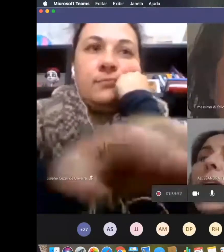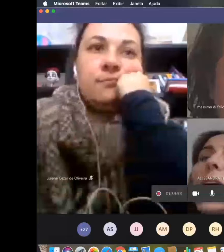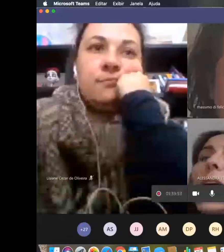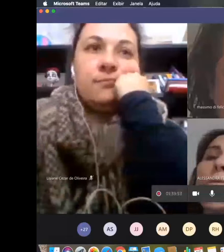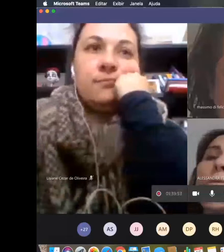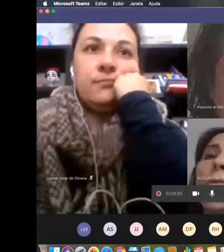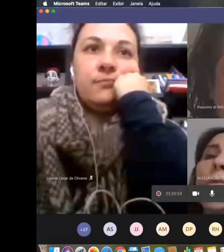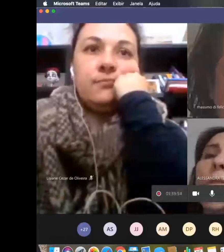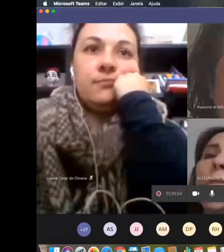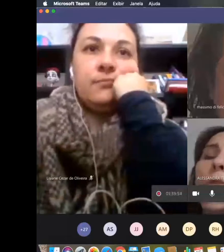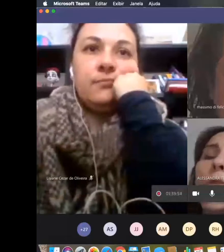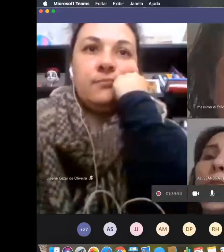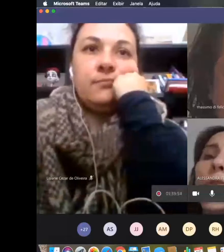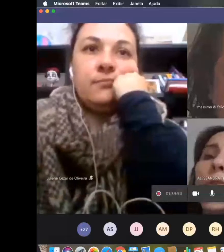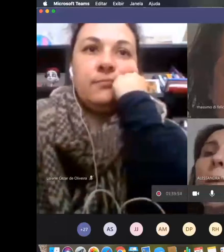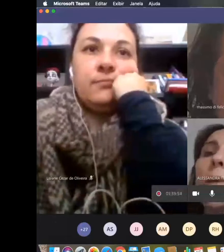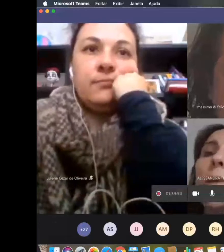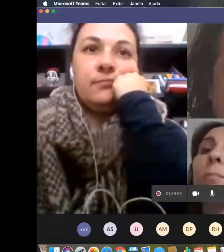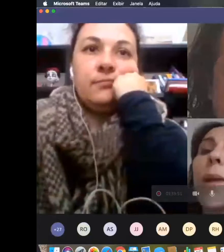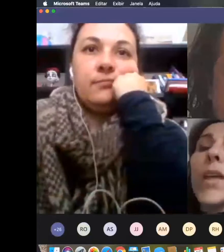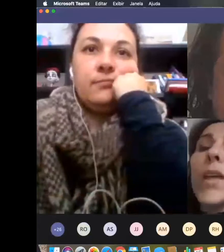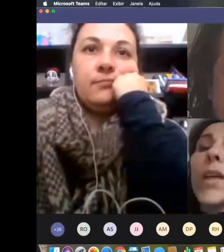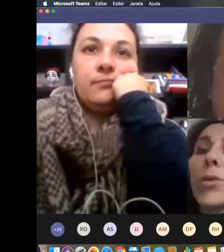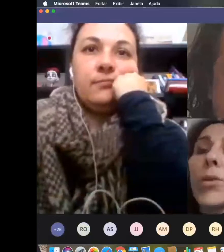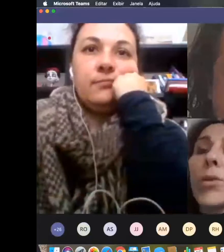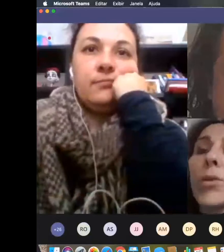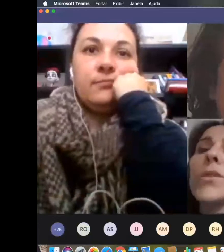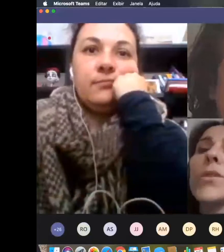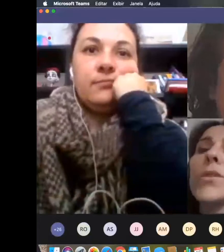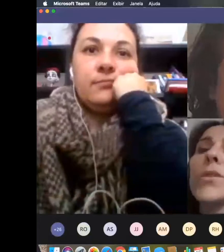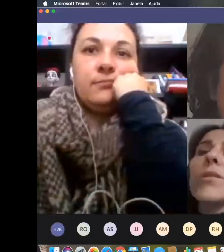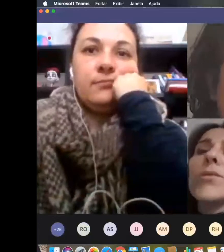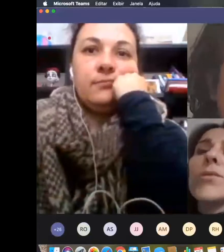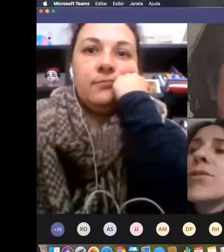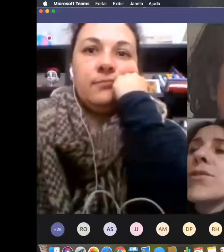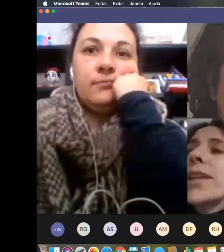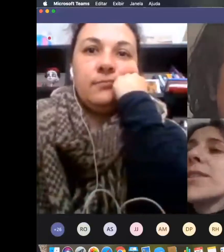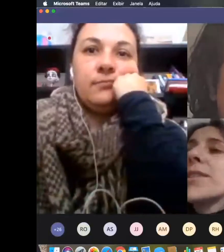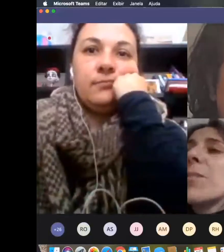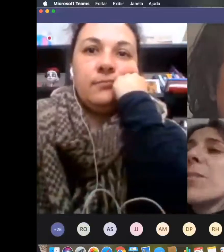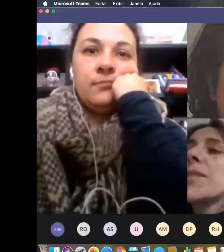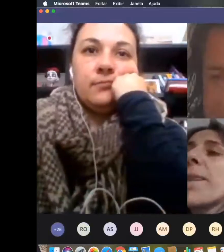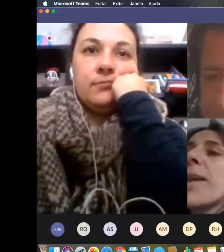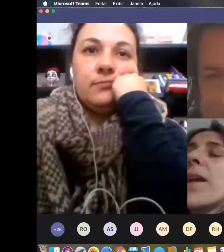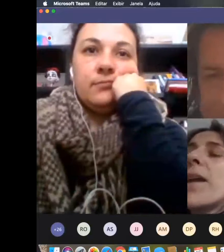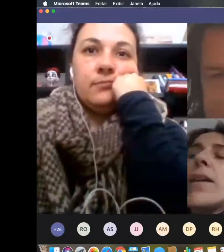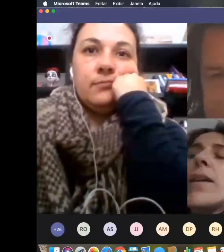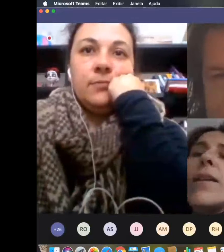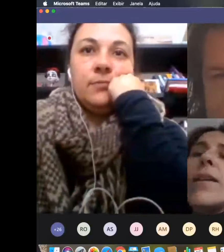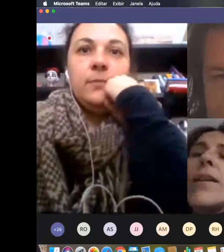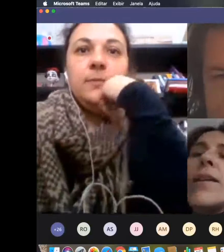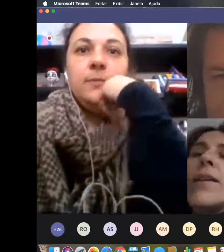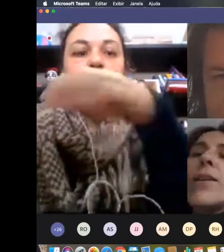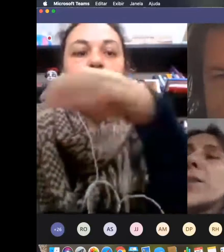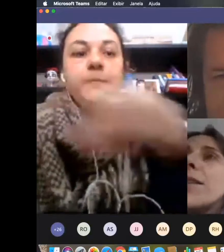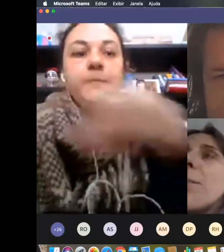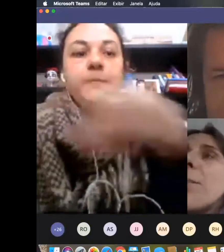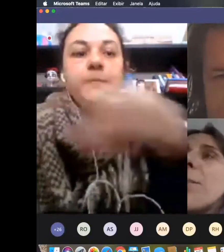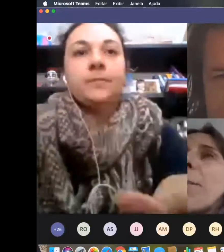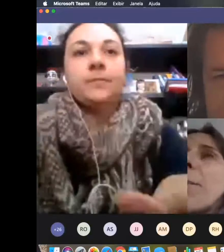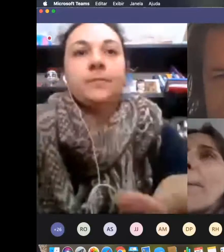só nós enquanto professores, mas também os alunos com seus diferentes papéis. E,